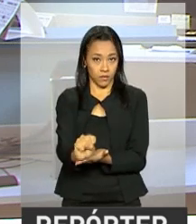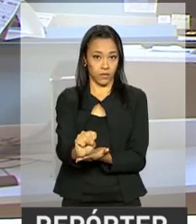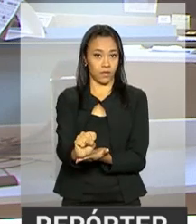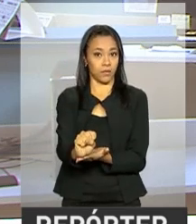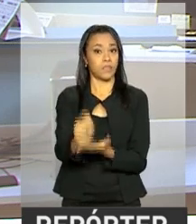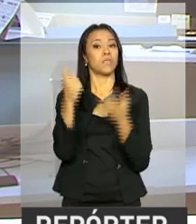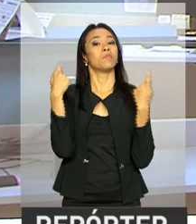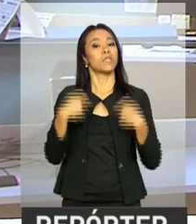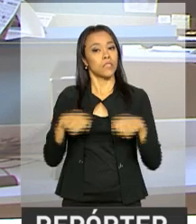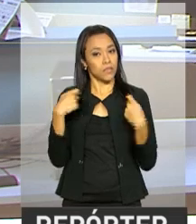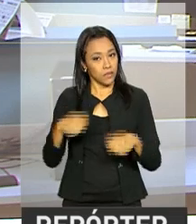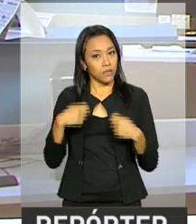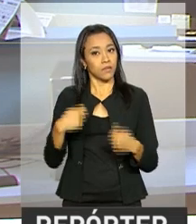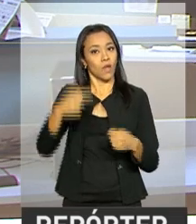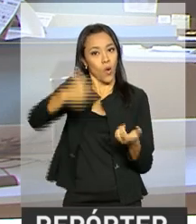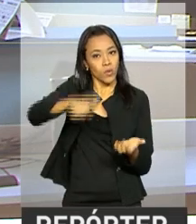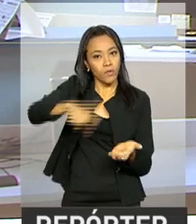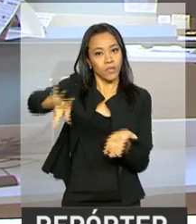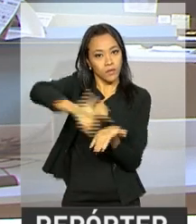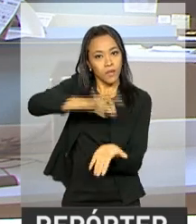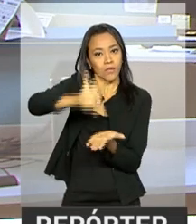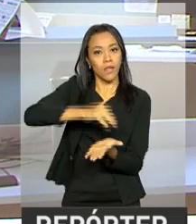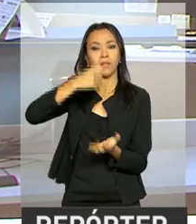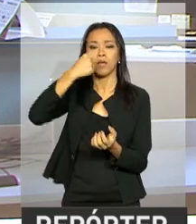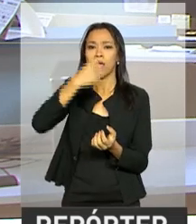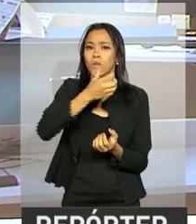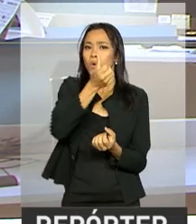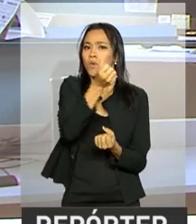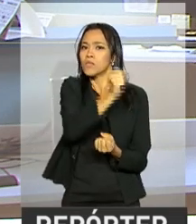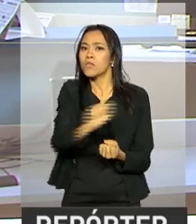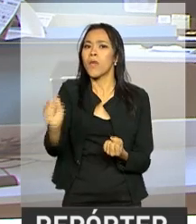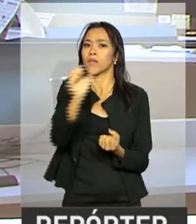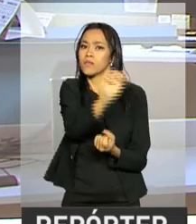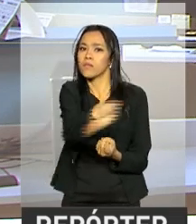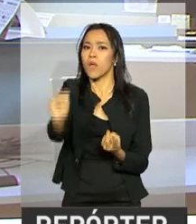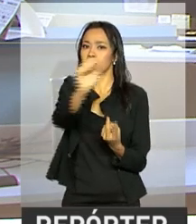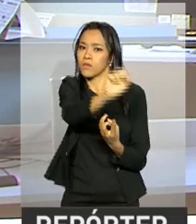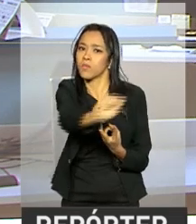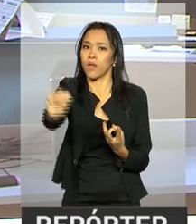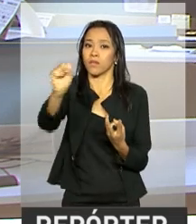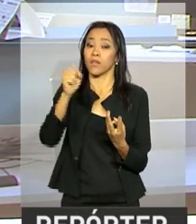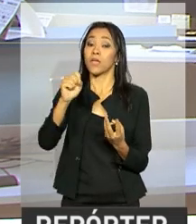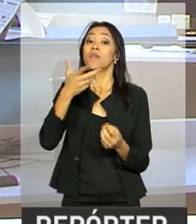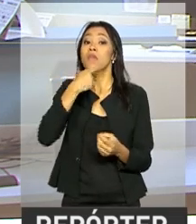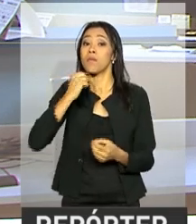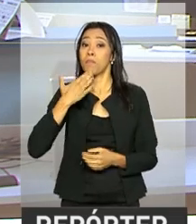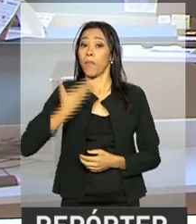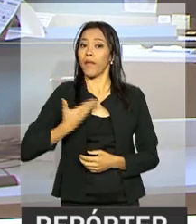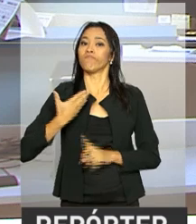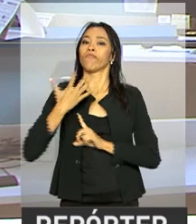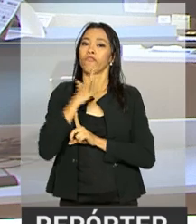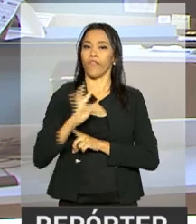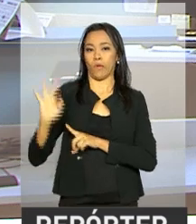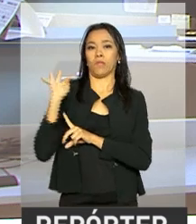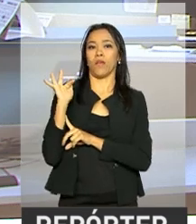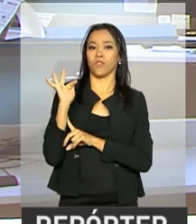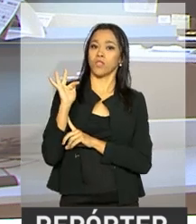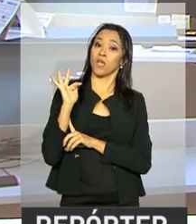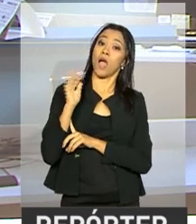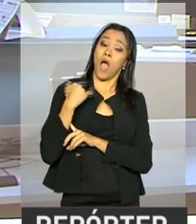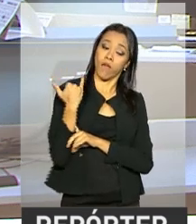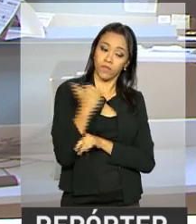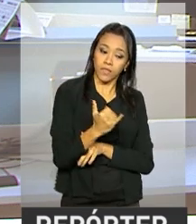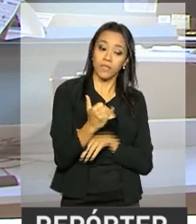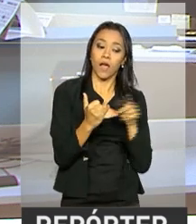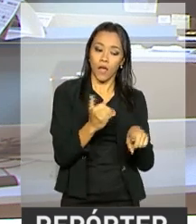fi precisam ser renovados todo semestre o pedido é feito inal pelas faculdades e em seguida os estudantes devem